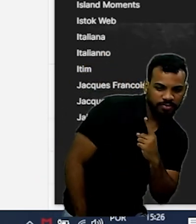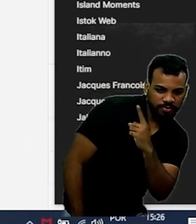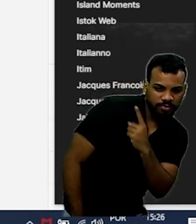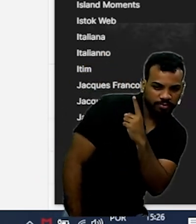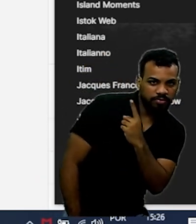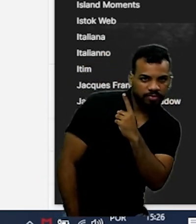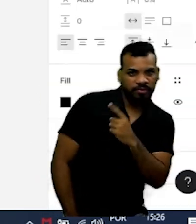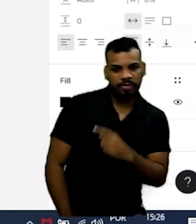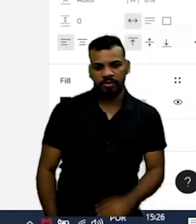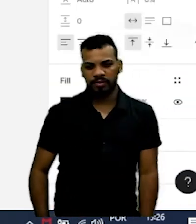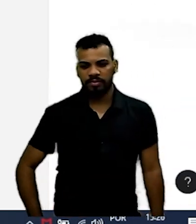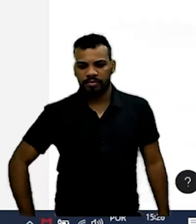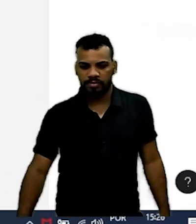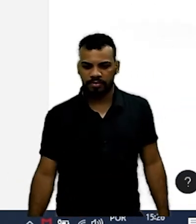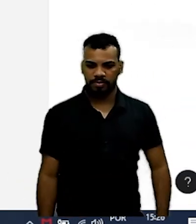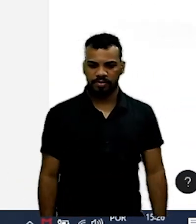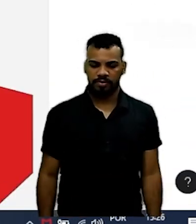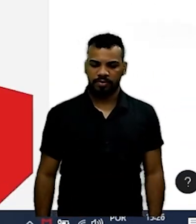bem?